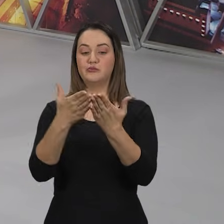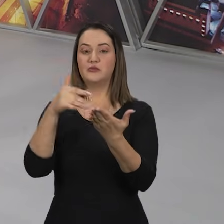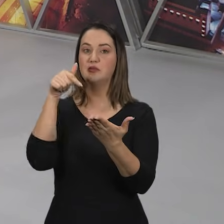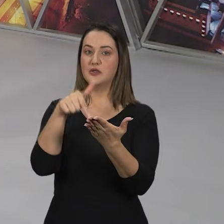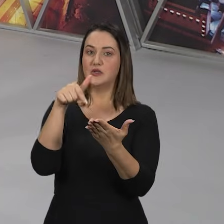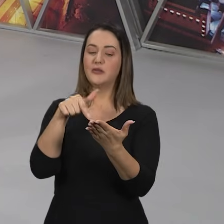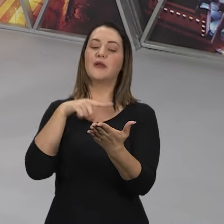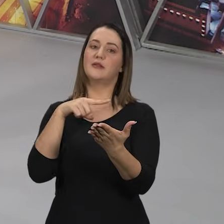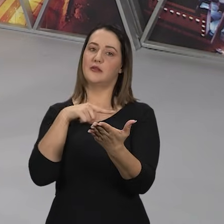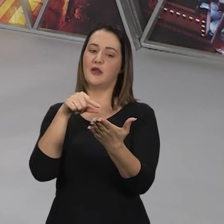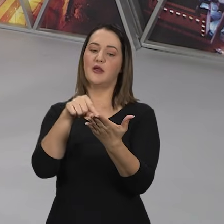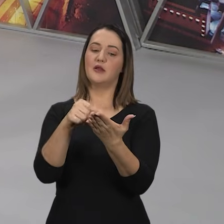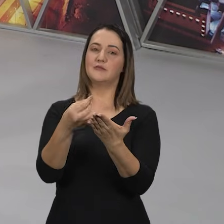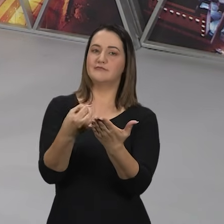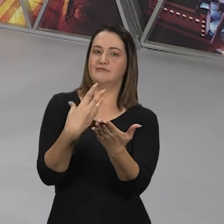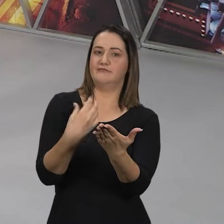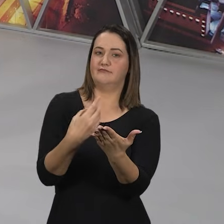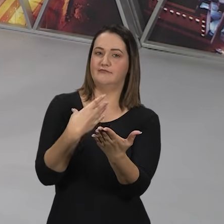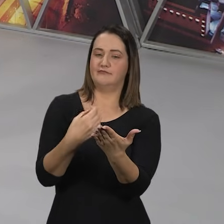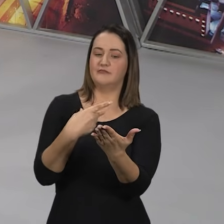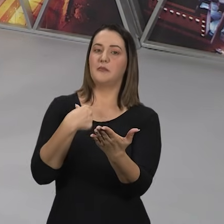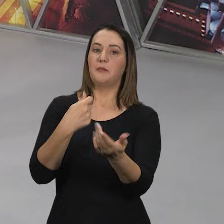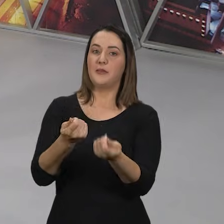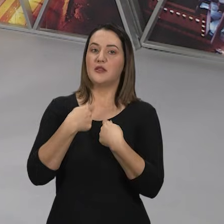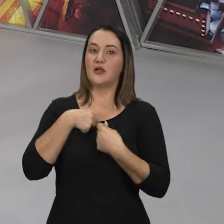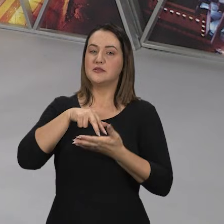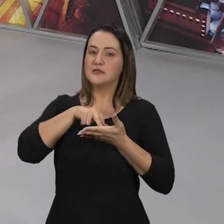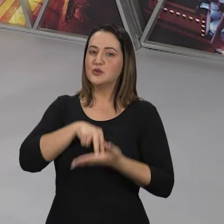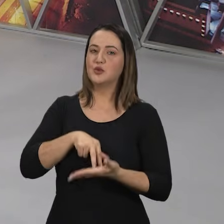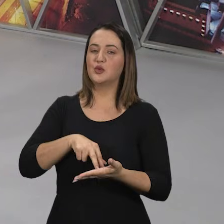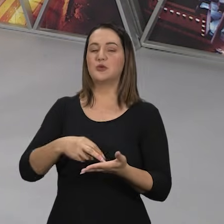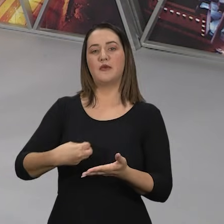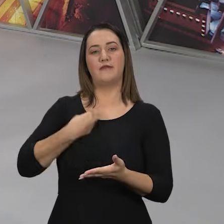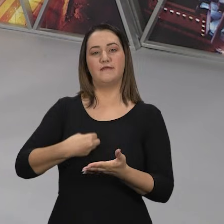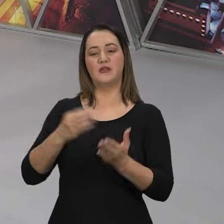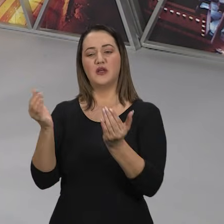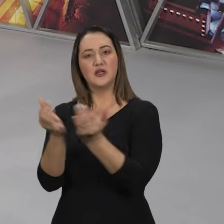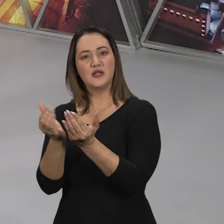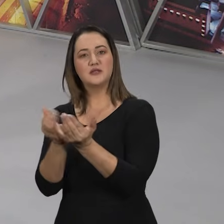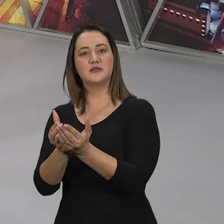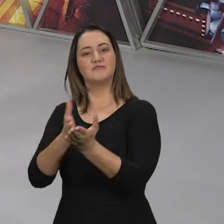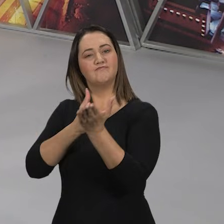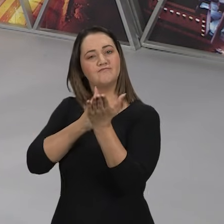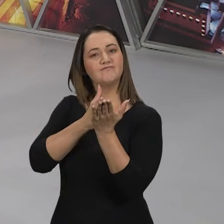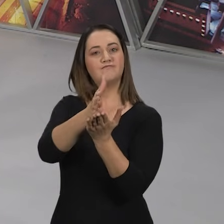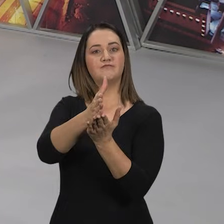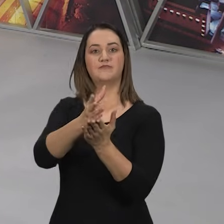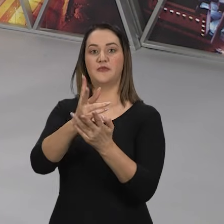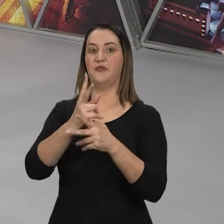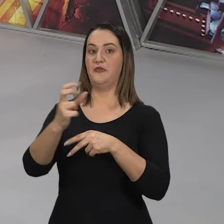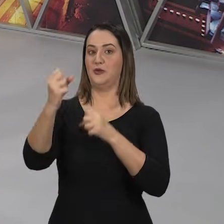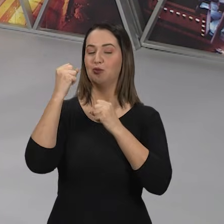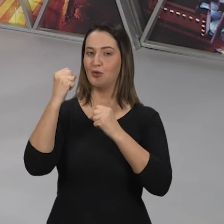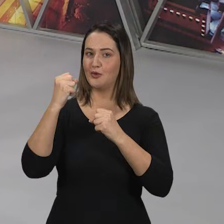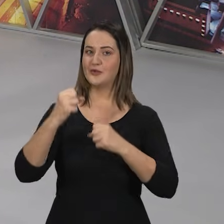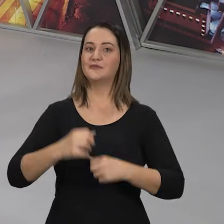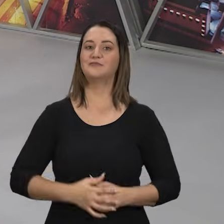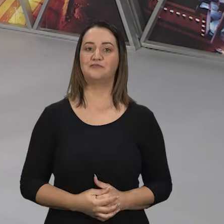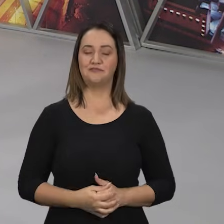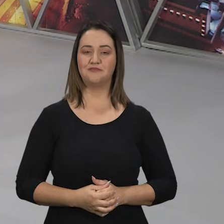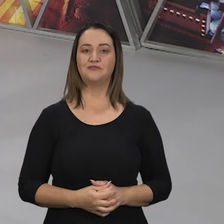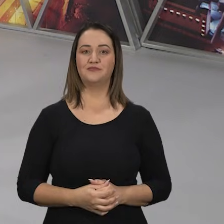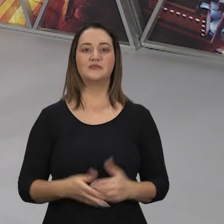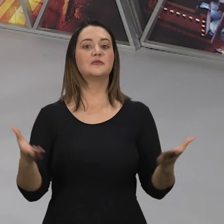isso, é importante na Bíblia ter o direcionamento certo e seguro para uma vida cristã fiel e